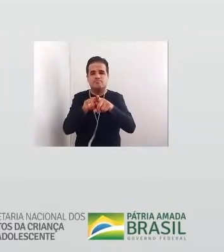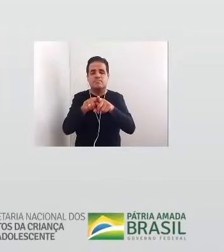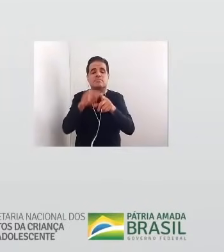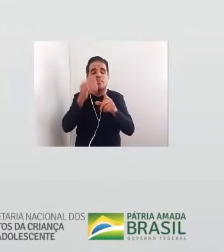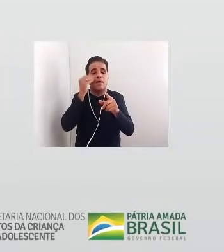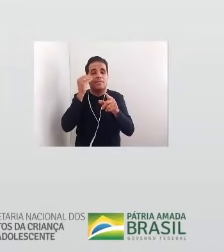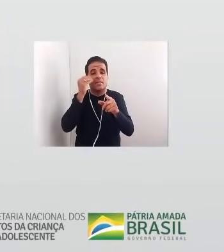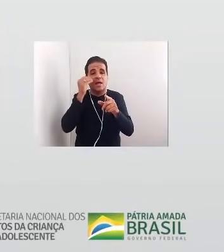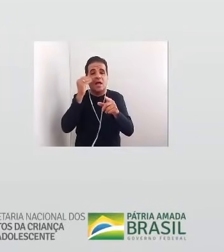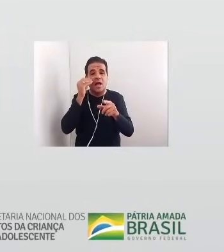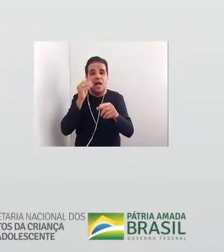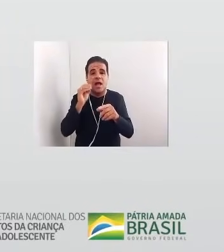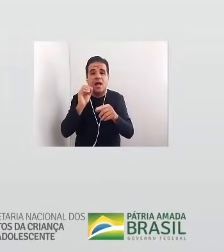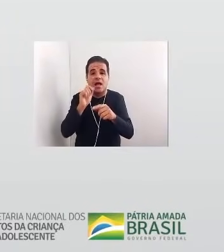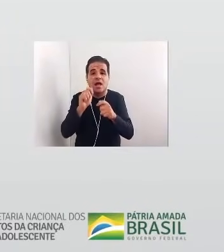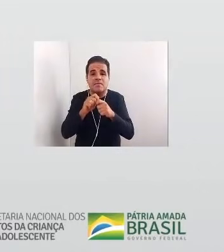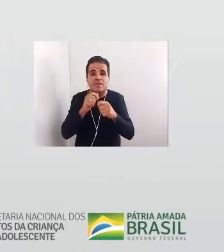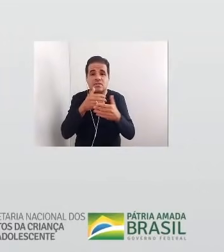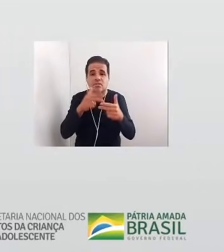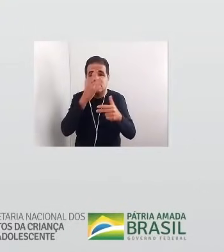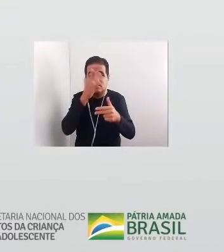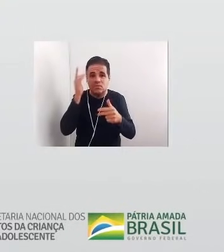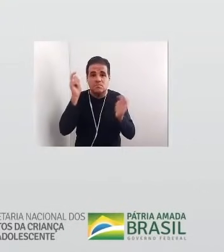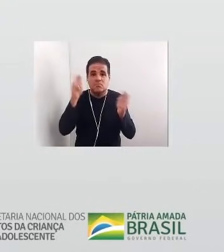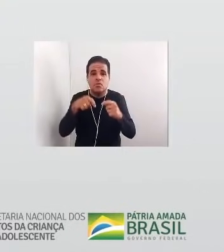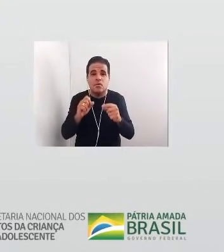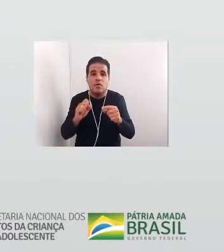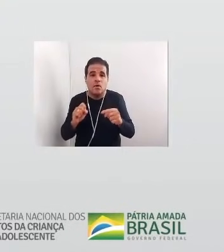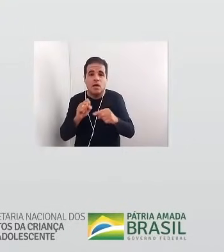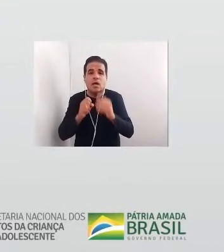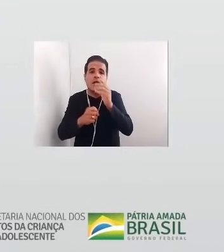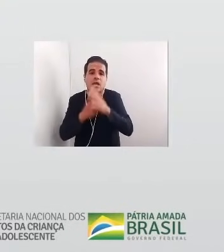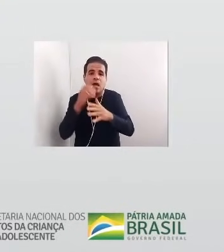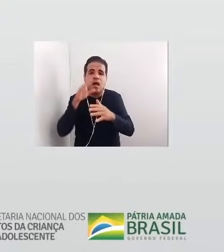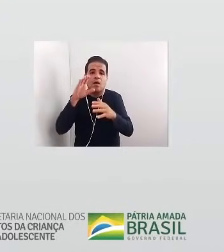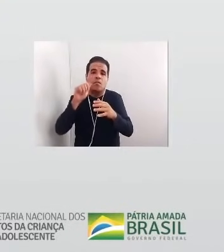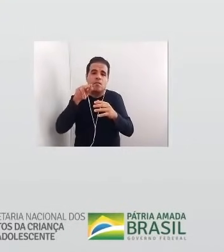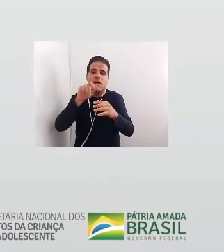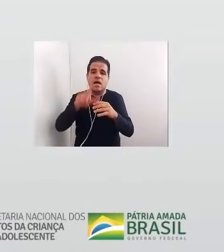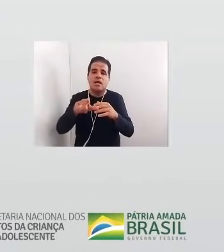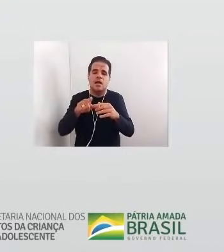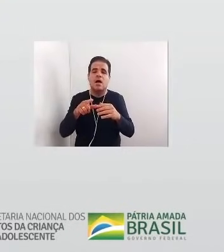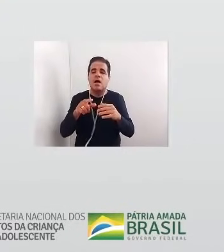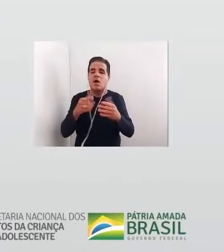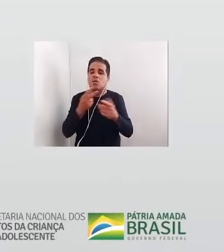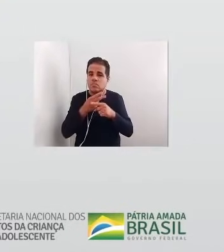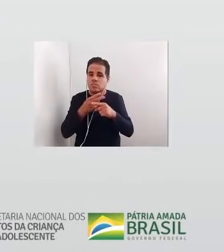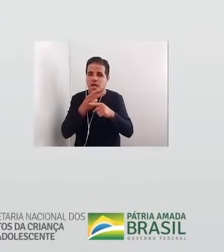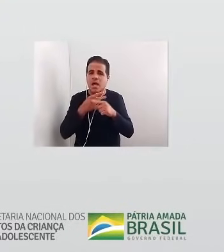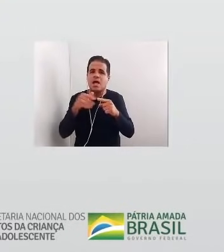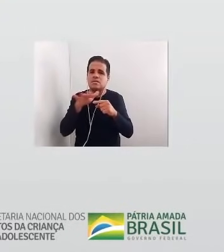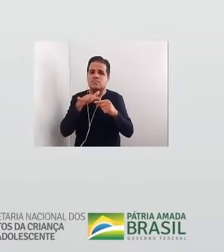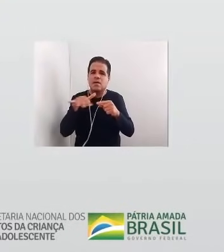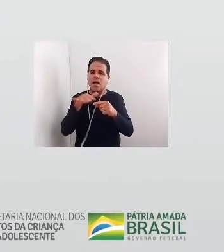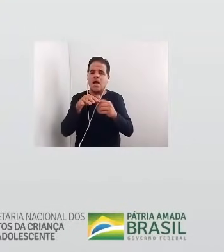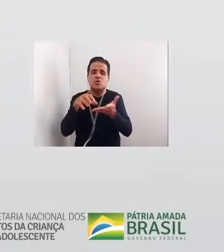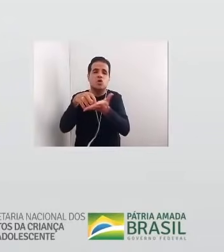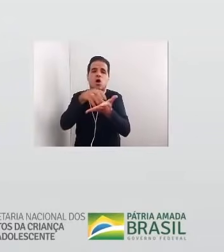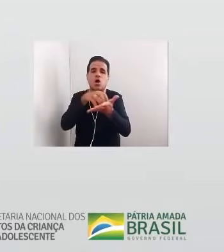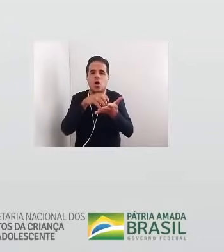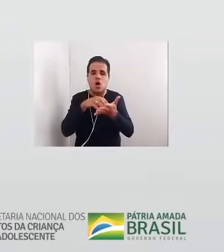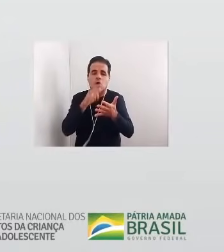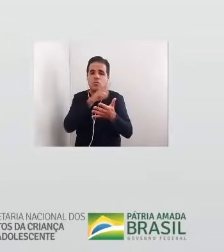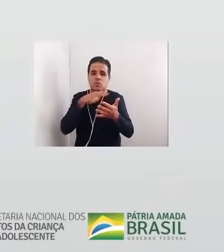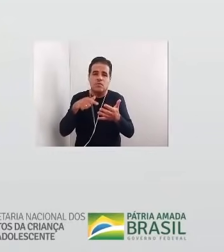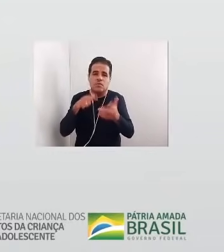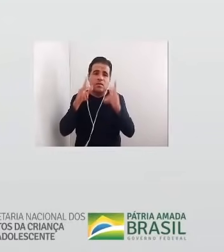fazer com que suas concepções sejam conhecidas, criar um canal na internet, tentar buscar espaço nos órgãos do governo, como eu estou